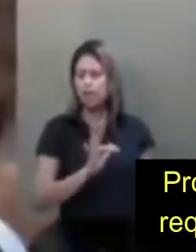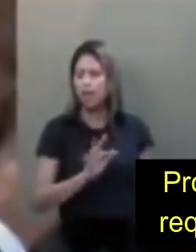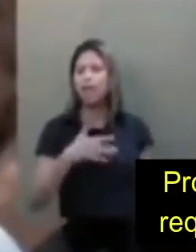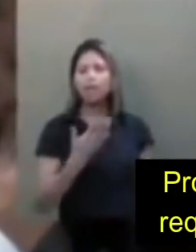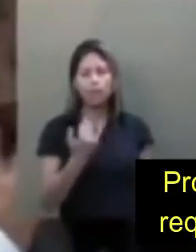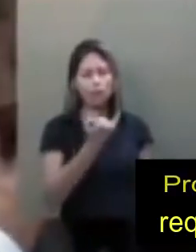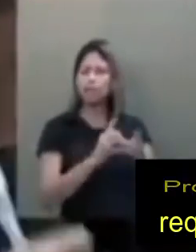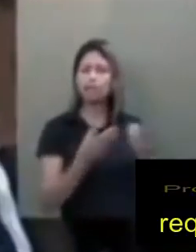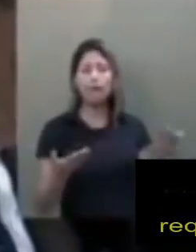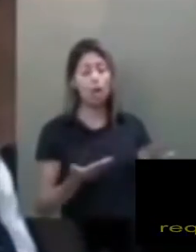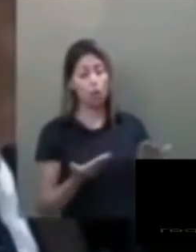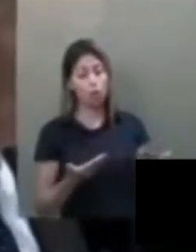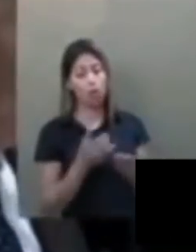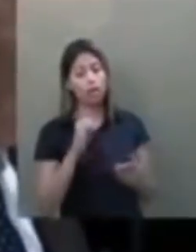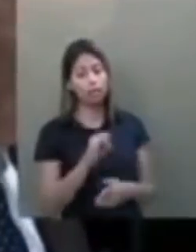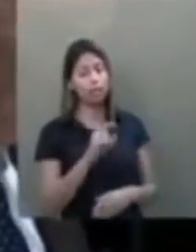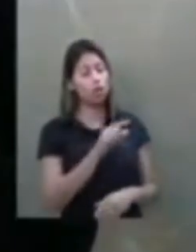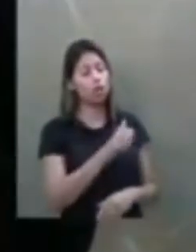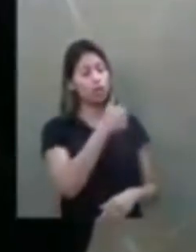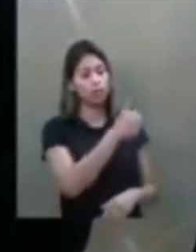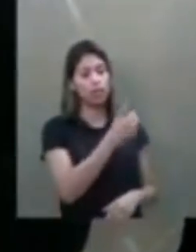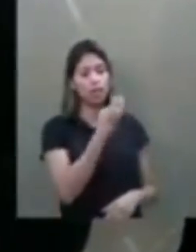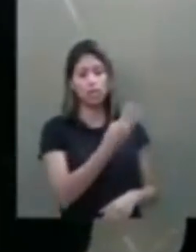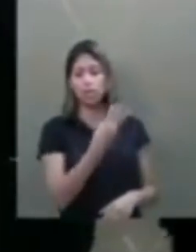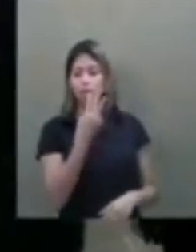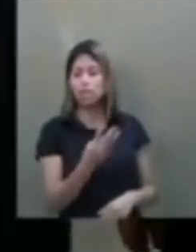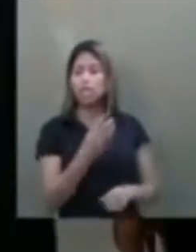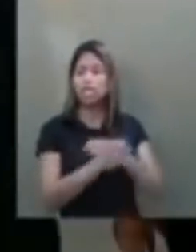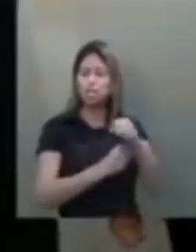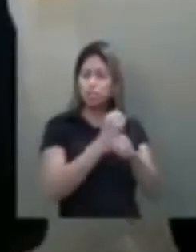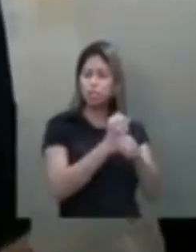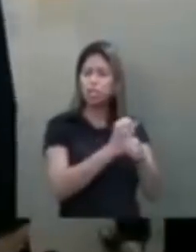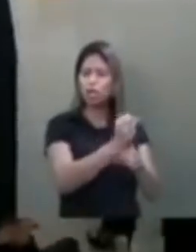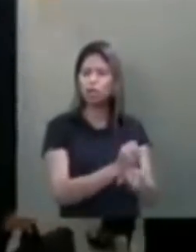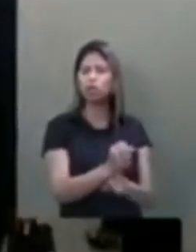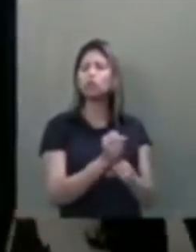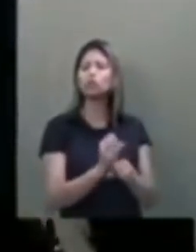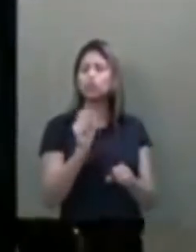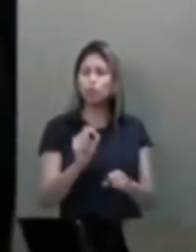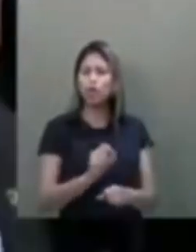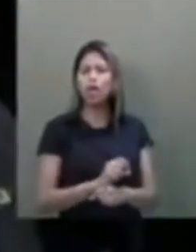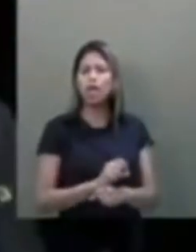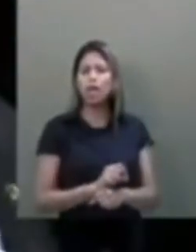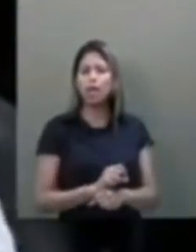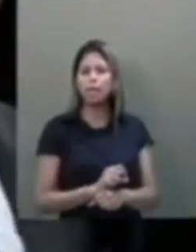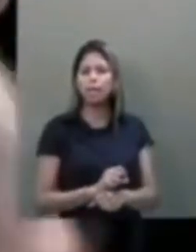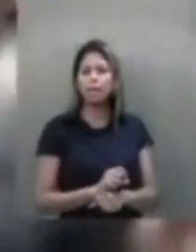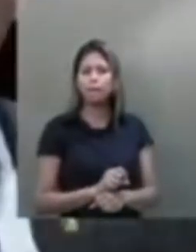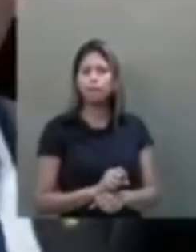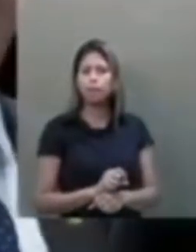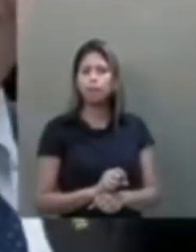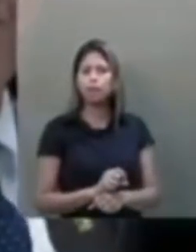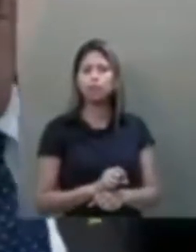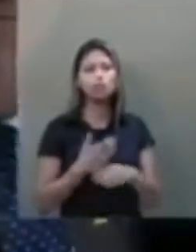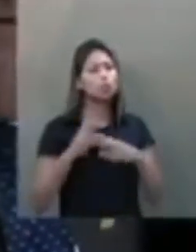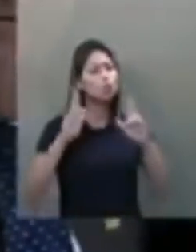a democracia. Em 133 anos de república, nós nunca